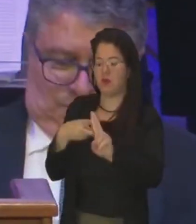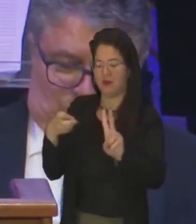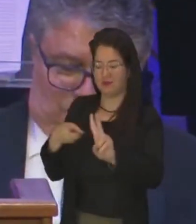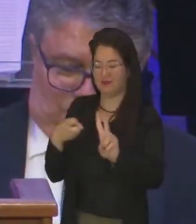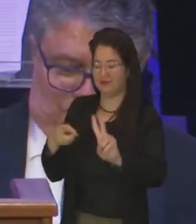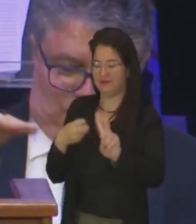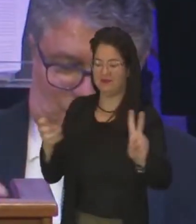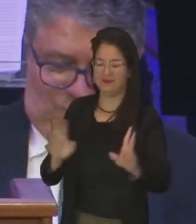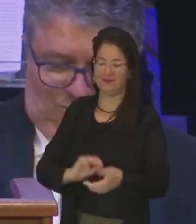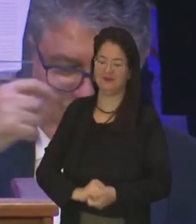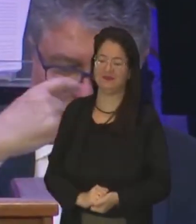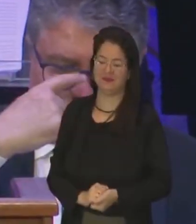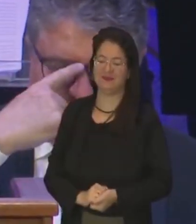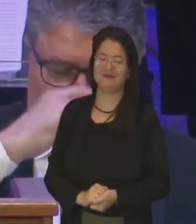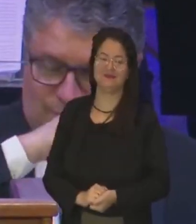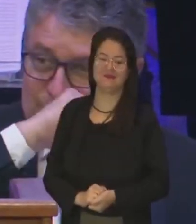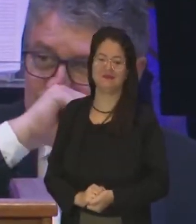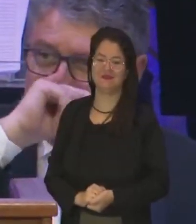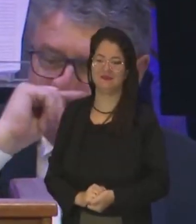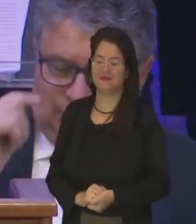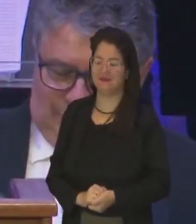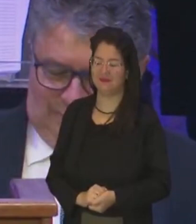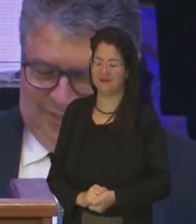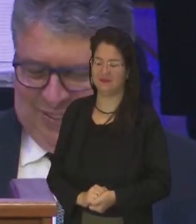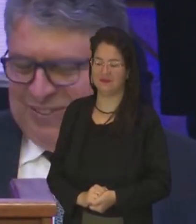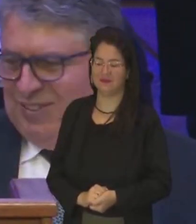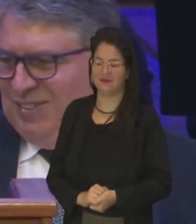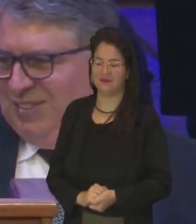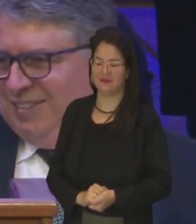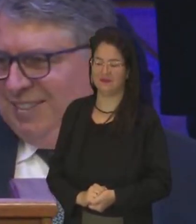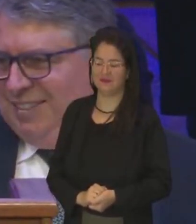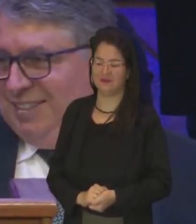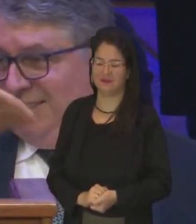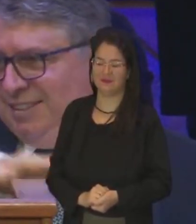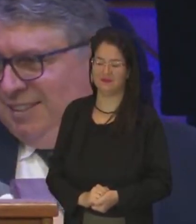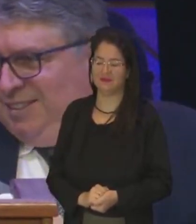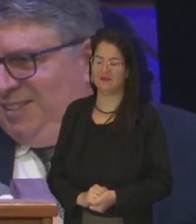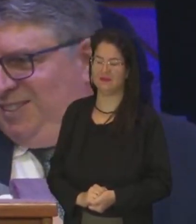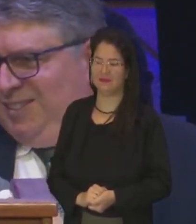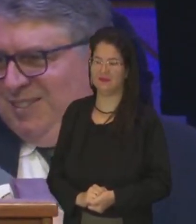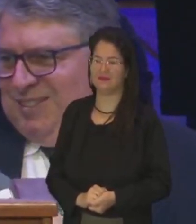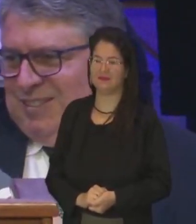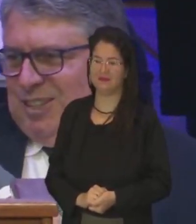crai quem nomar psek bam não pibuman, o acmães apcarran.